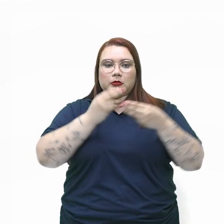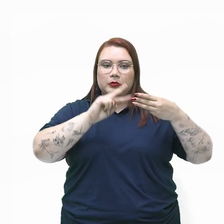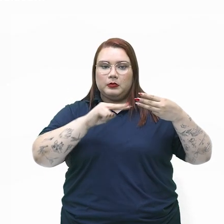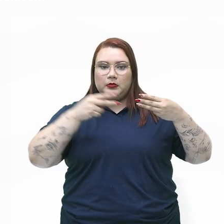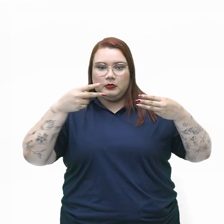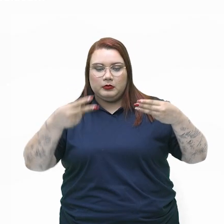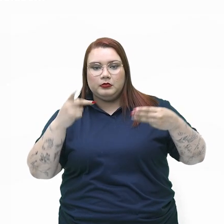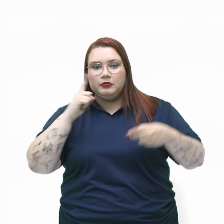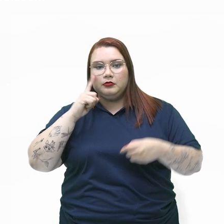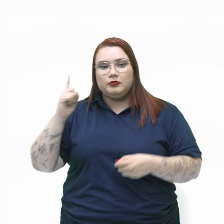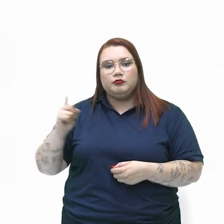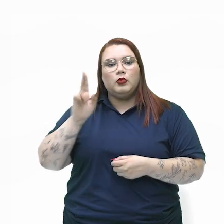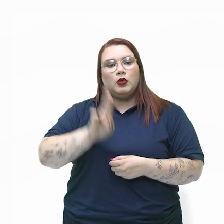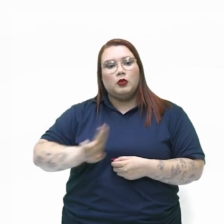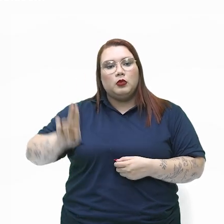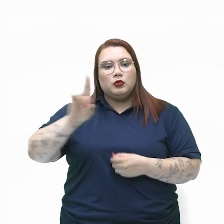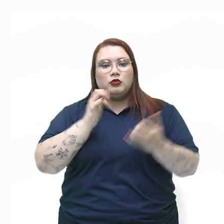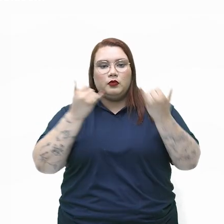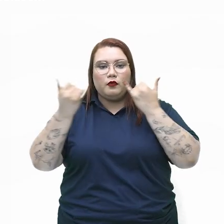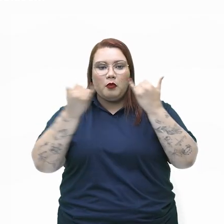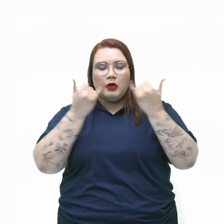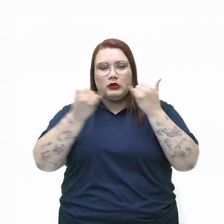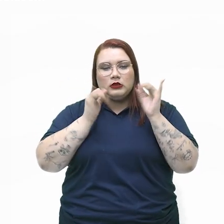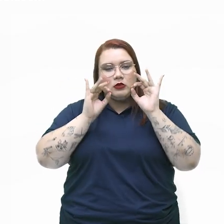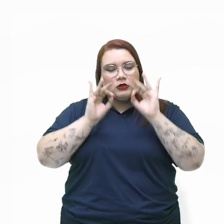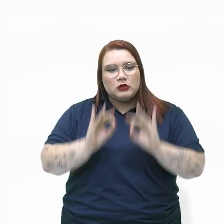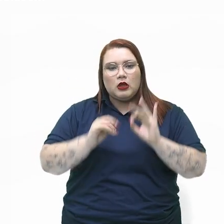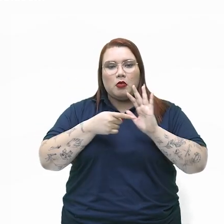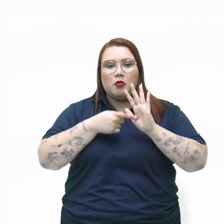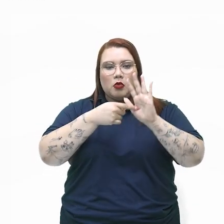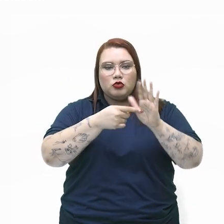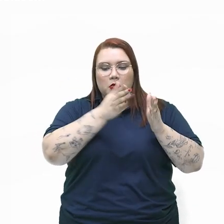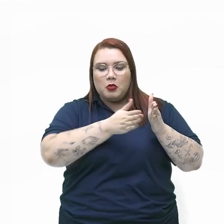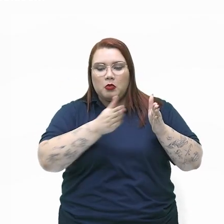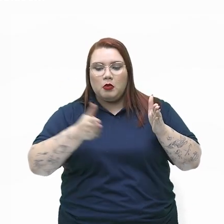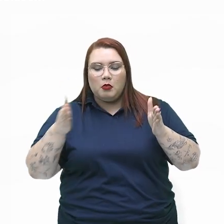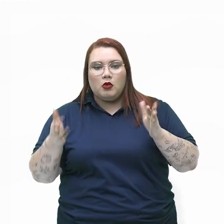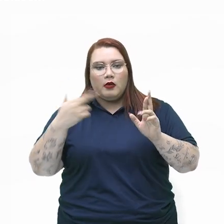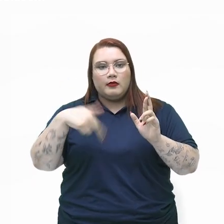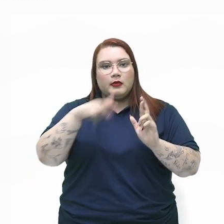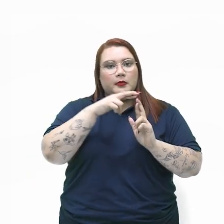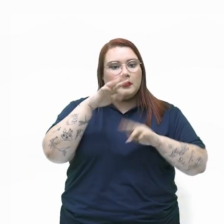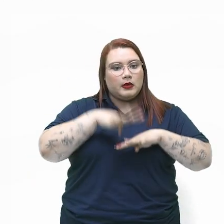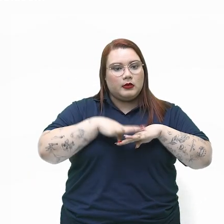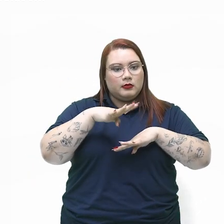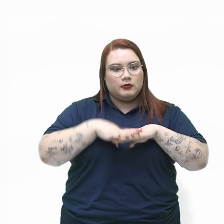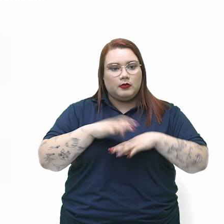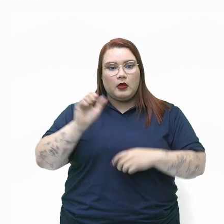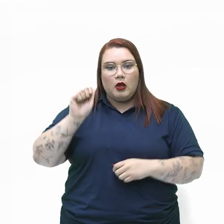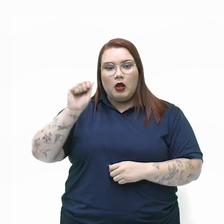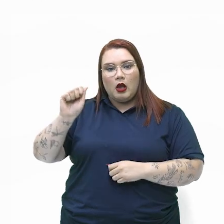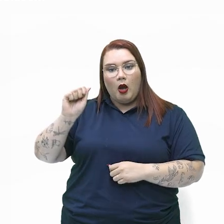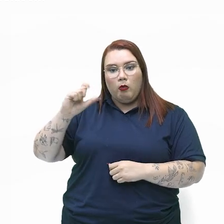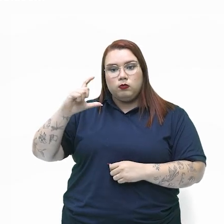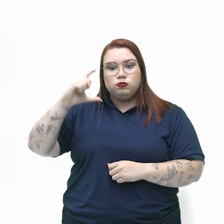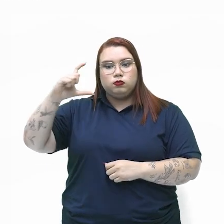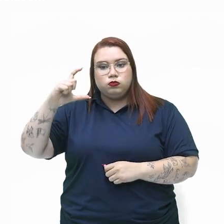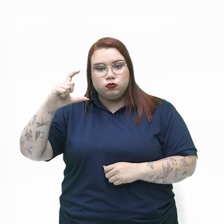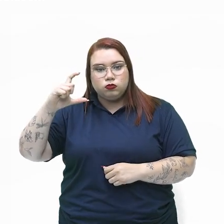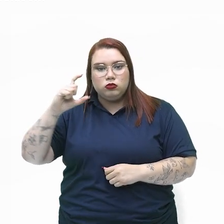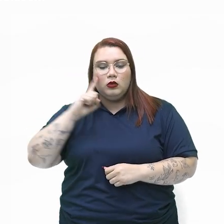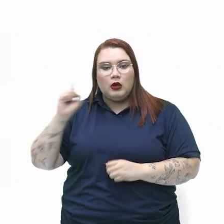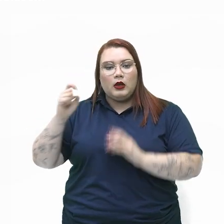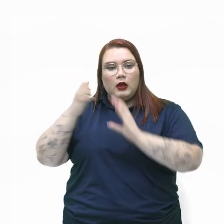dos estudos de Mendel. Né? Então, Mendel utilizou dados precisos e mostrou um padrão matemático. O azão, que a